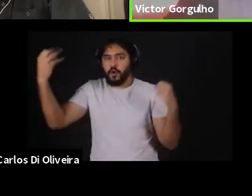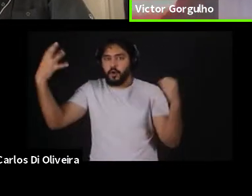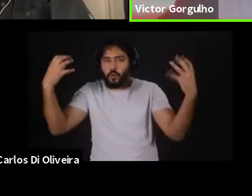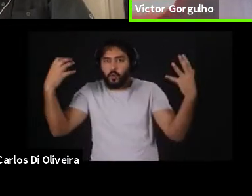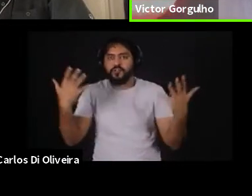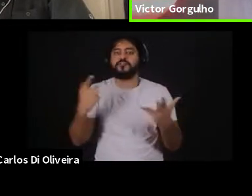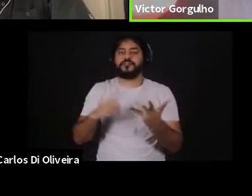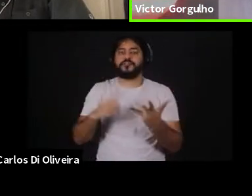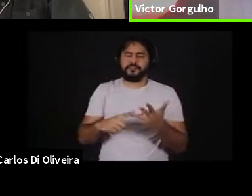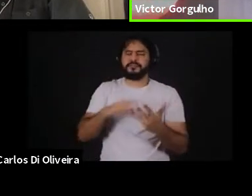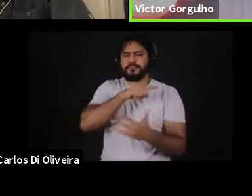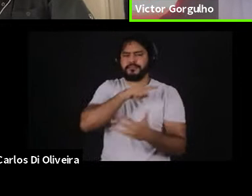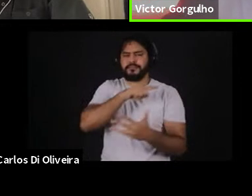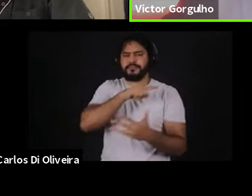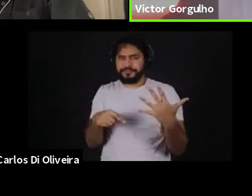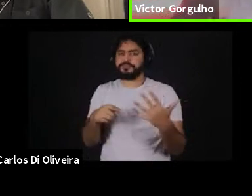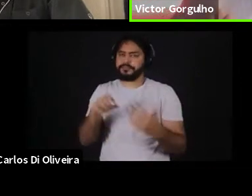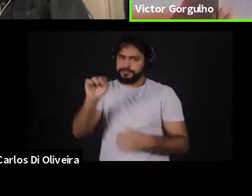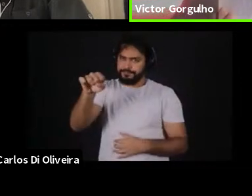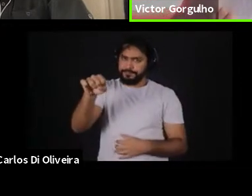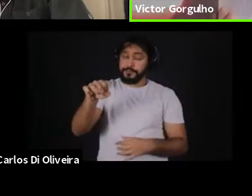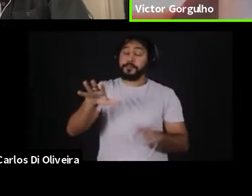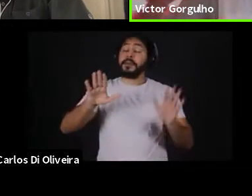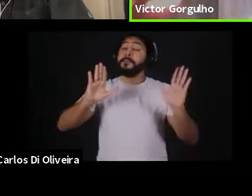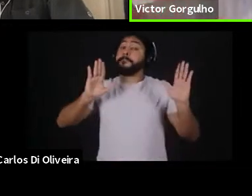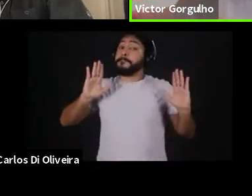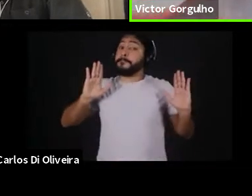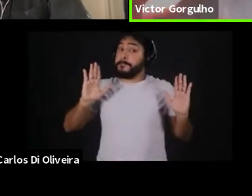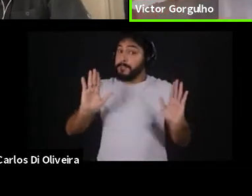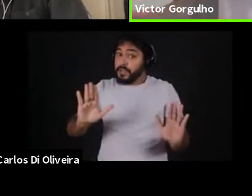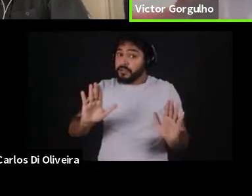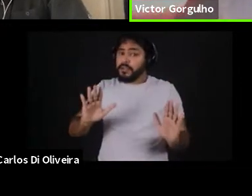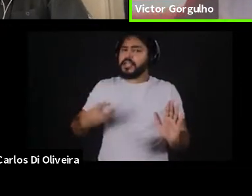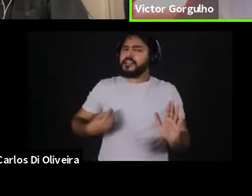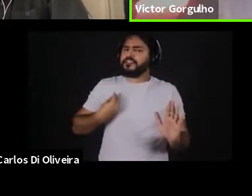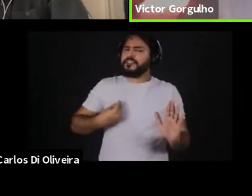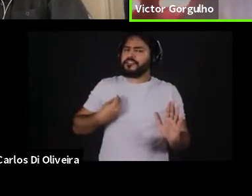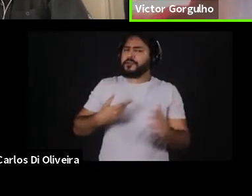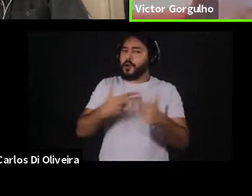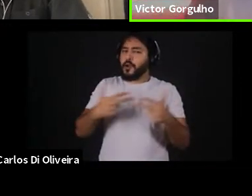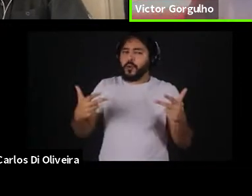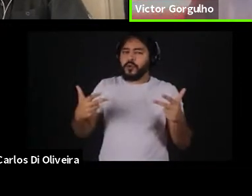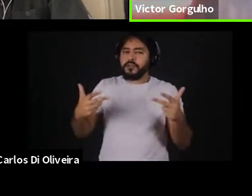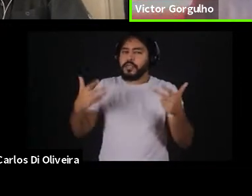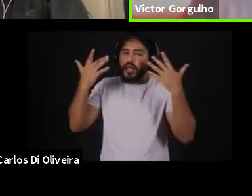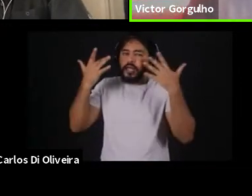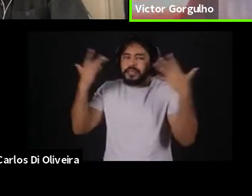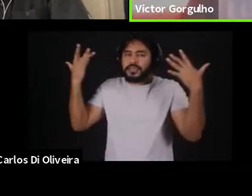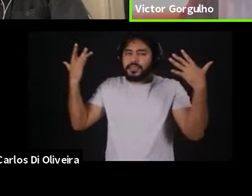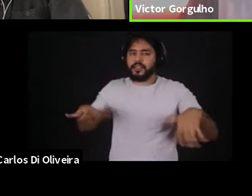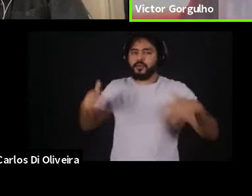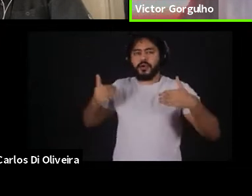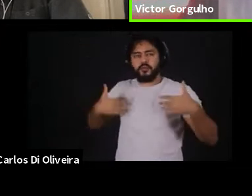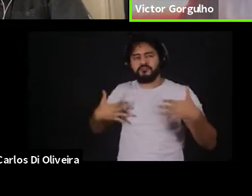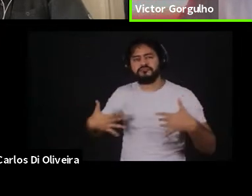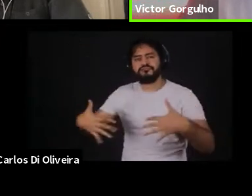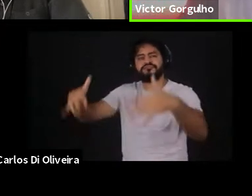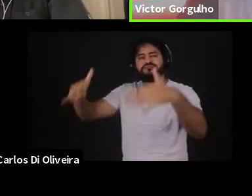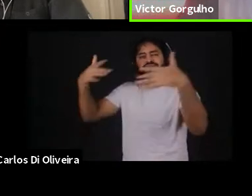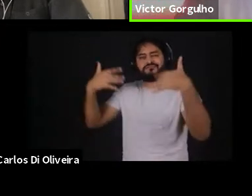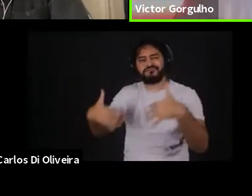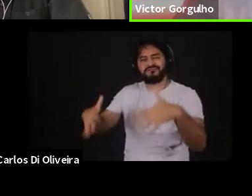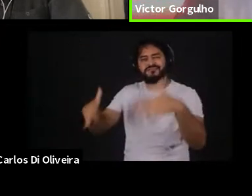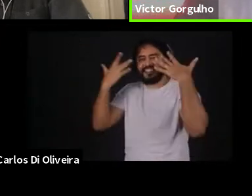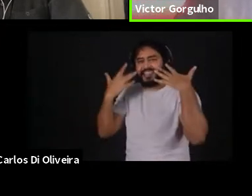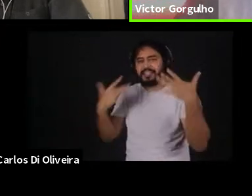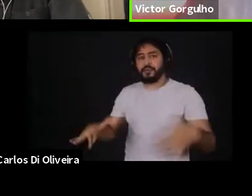enfim. E tudo mais, mas existe algo que foge ao controle, me parece, e foi o que